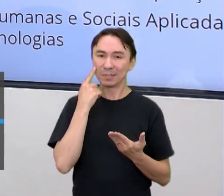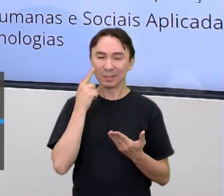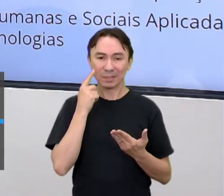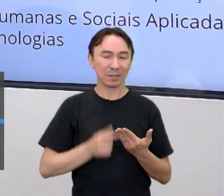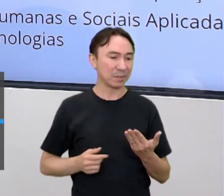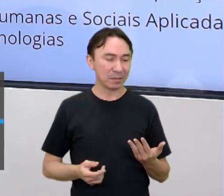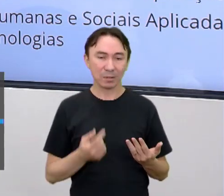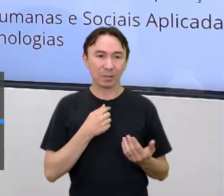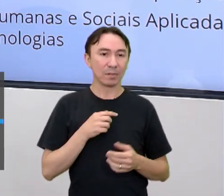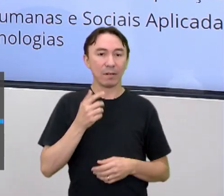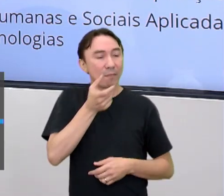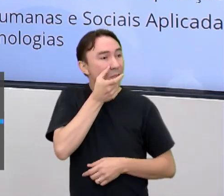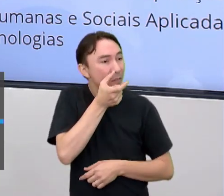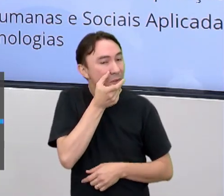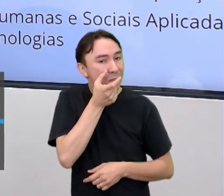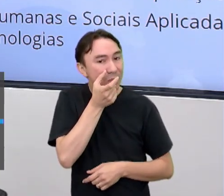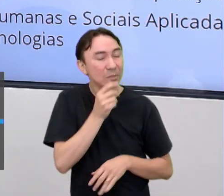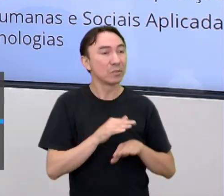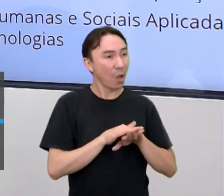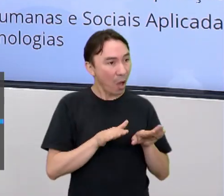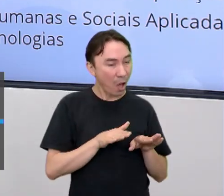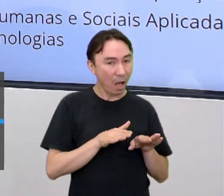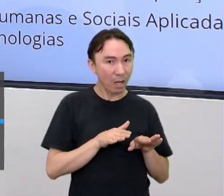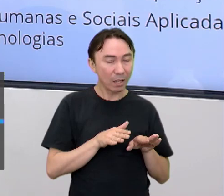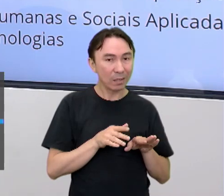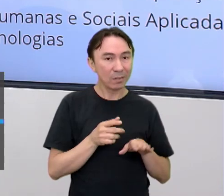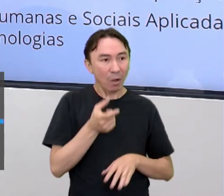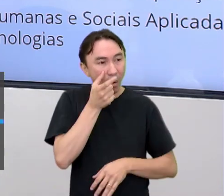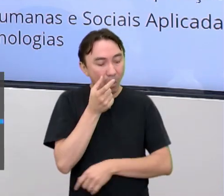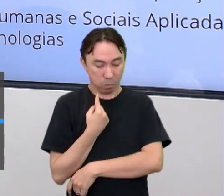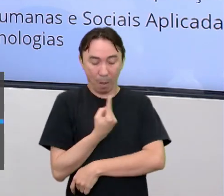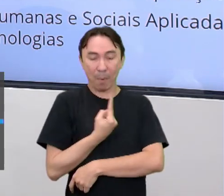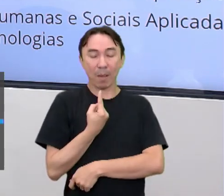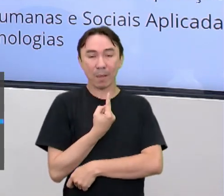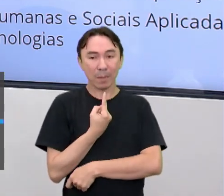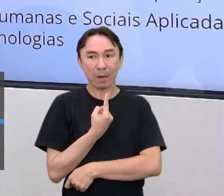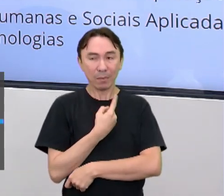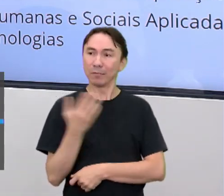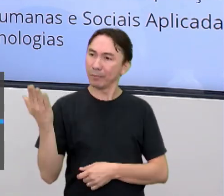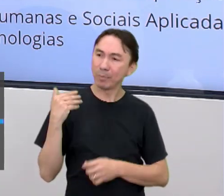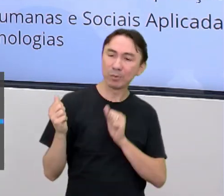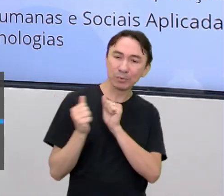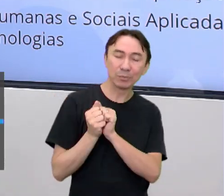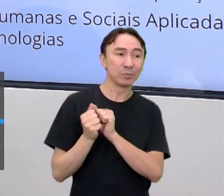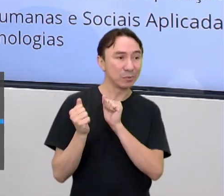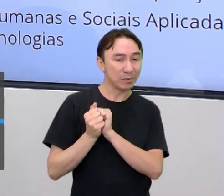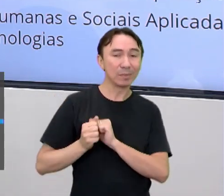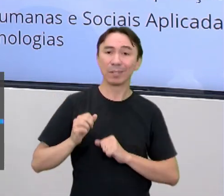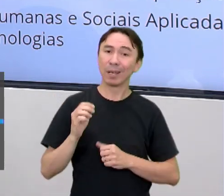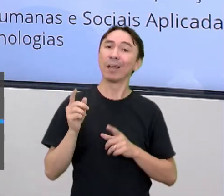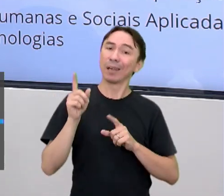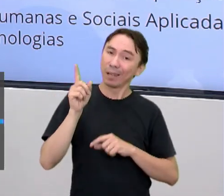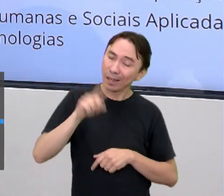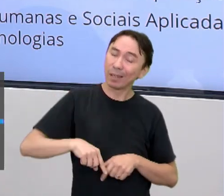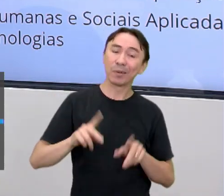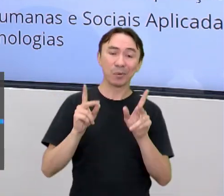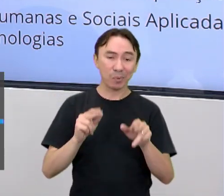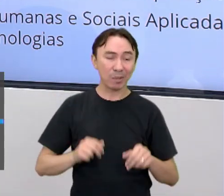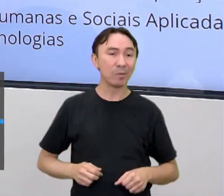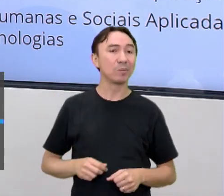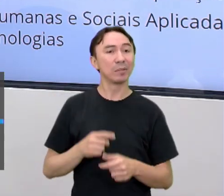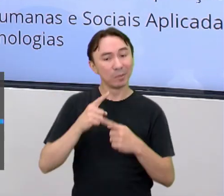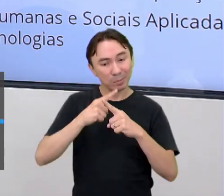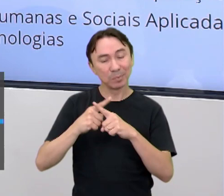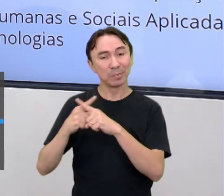não está dividindo, né? Você está multiplicando, você está replicando a aula, você está replicando o nosso trabalho e ajudando aí, naturalmente,